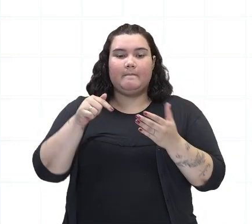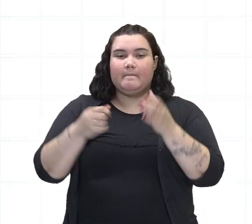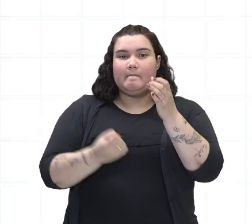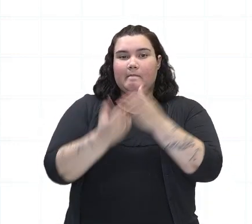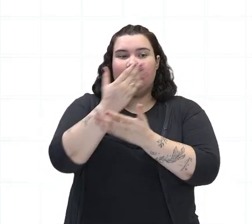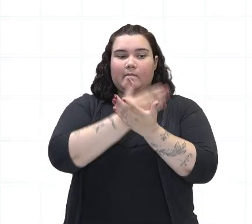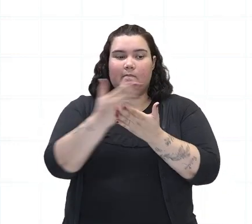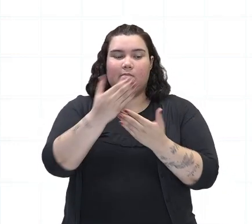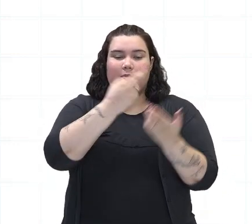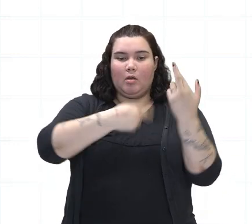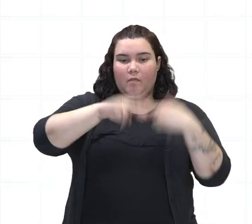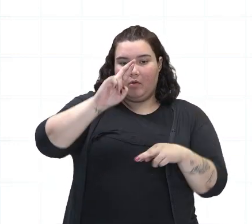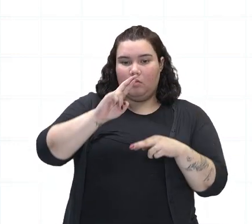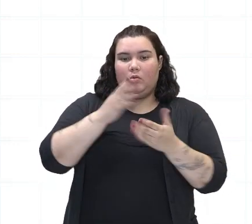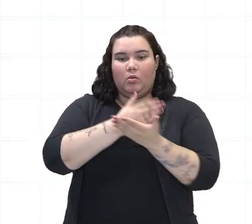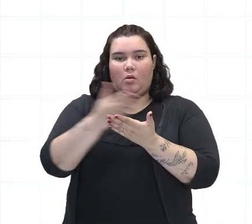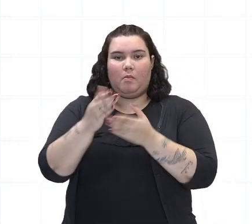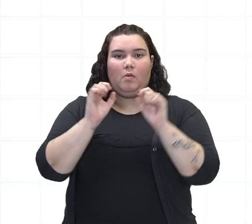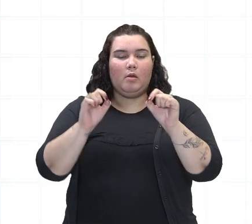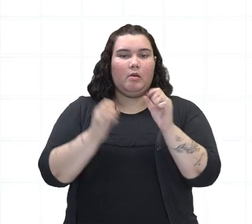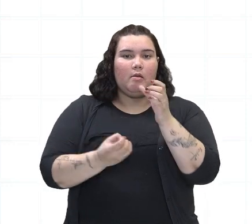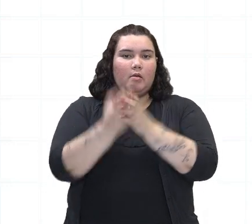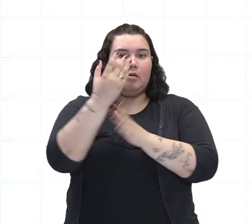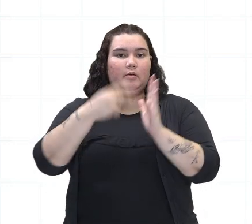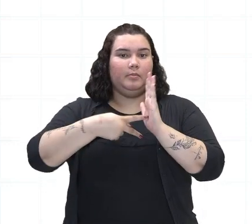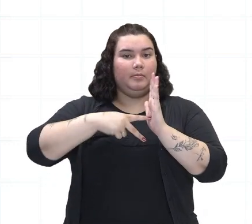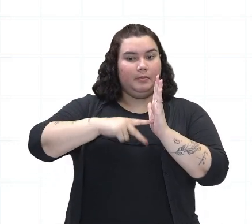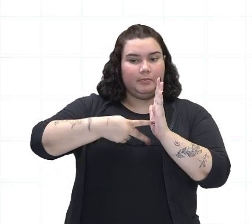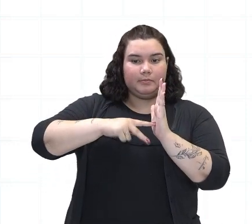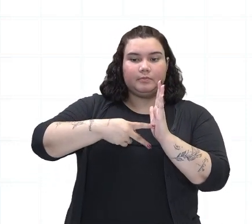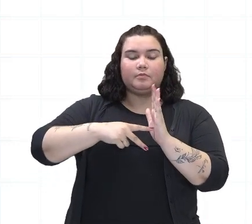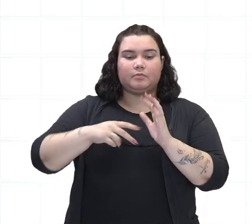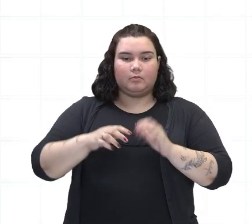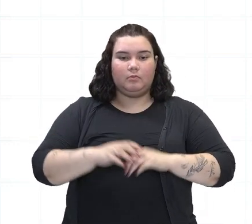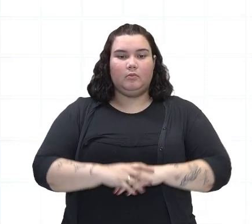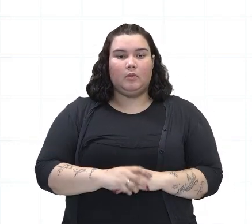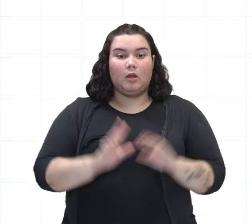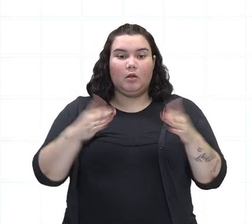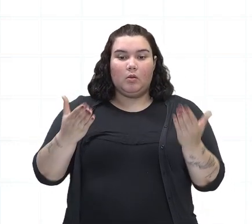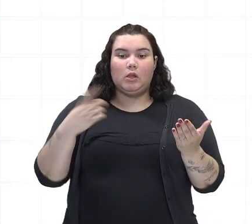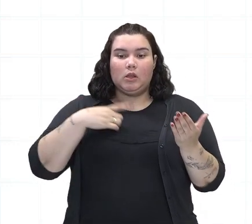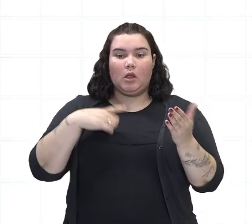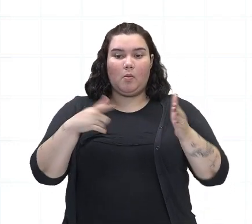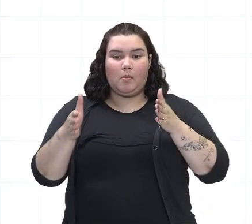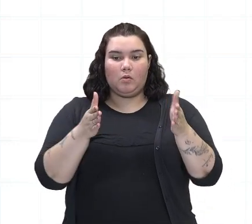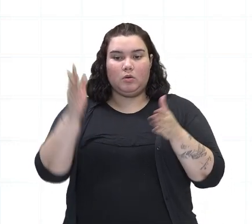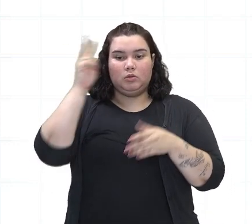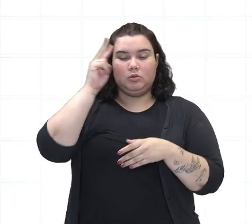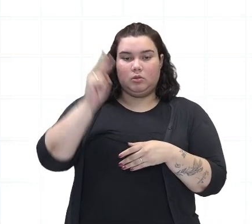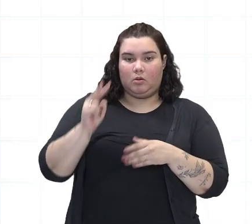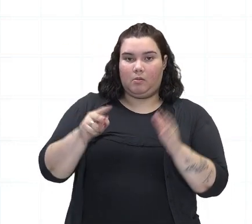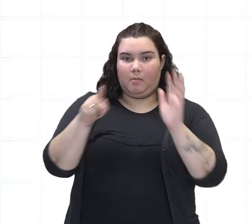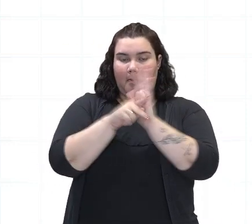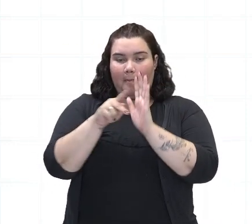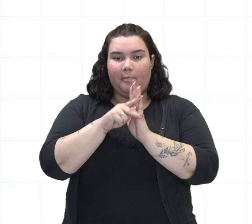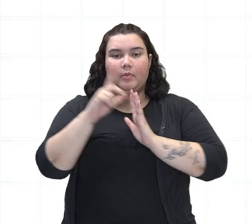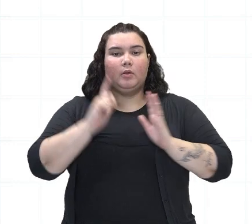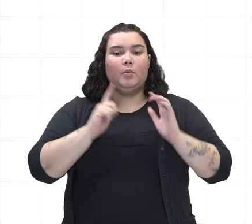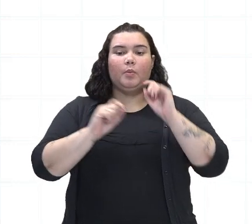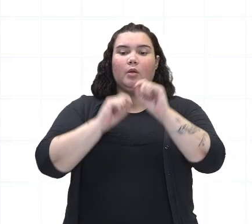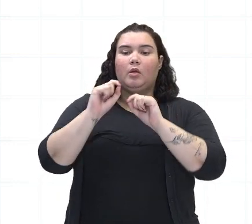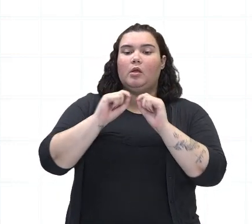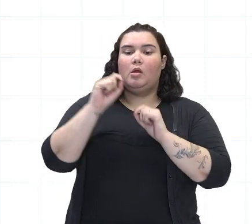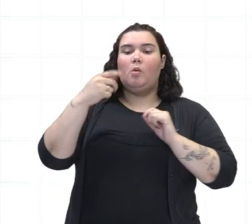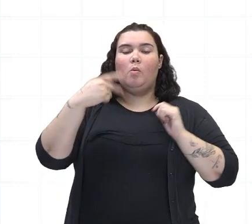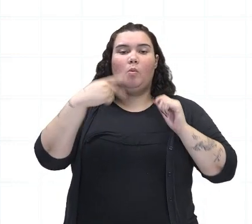gerou revoltas e deu início ao surgimento de sindicatos. Então a gente chega num momento da história da arte onde o fazer artístico ele tem o